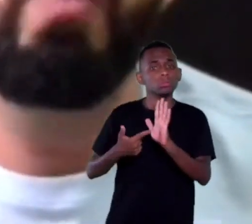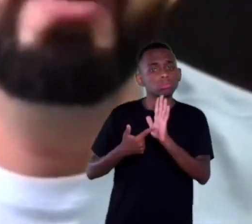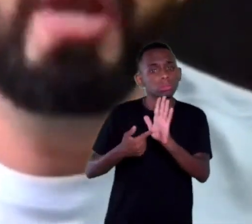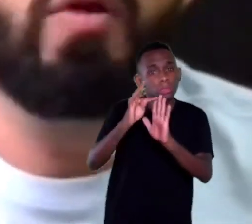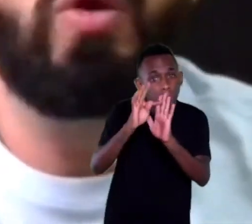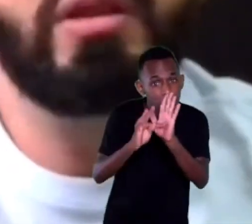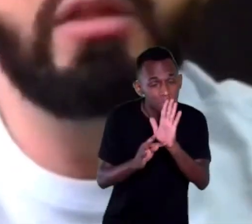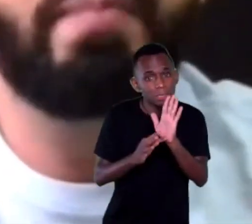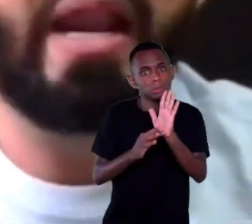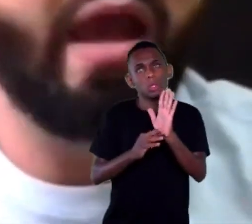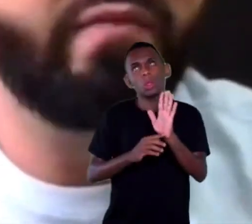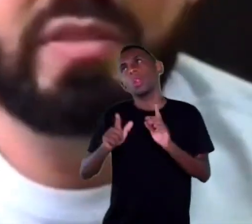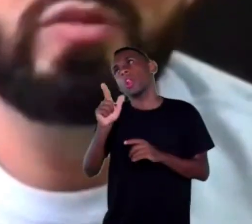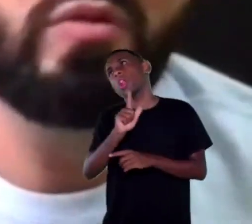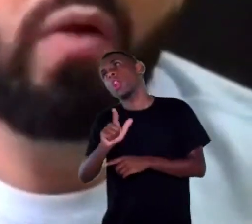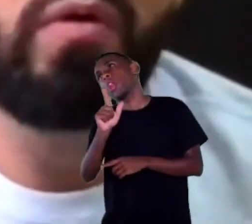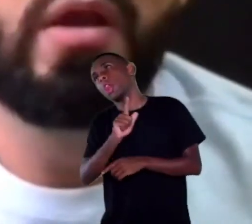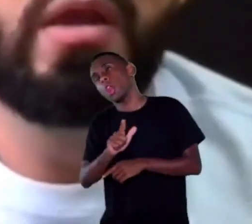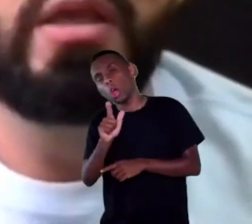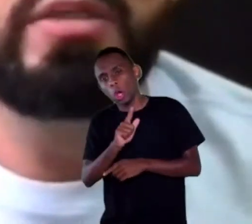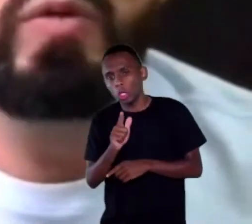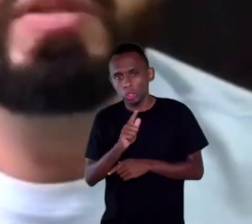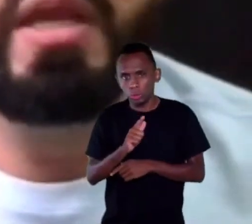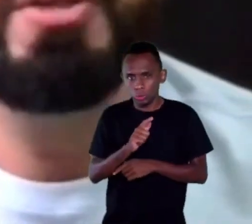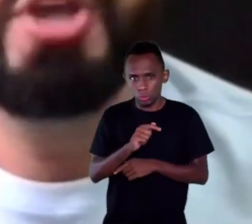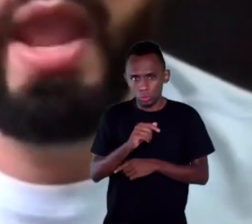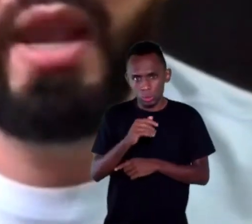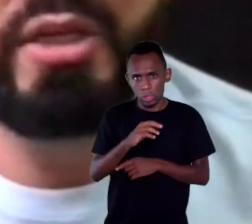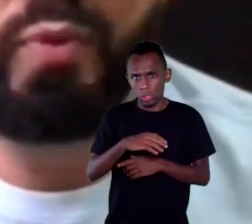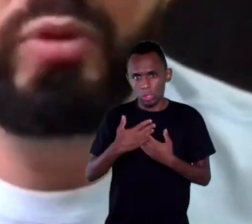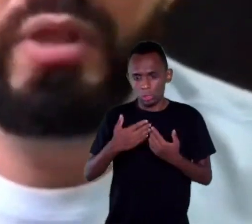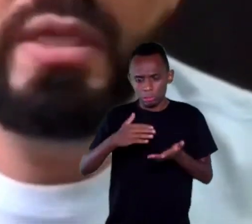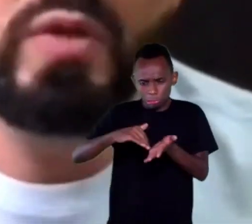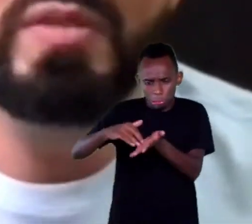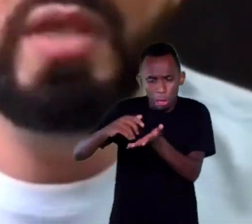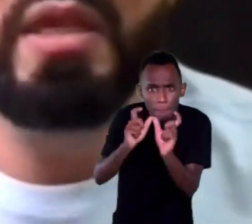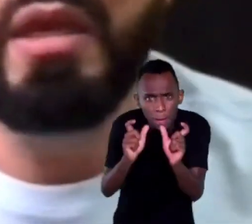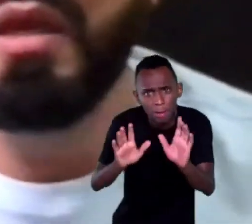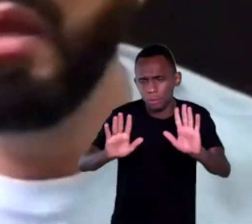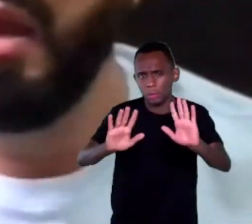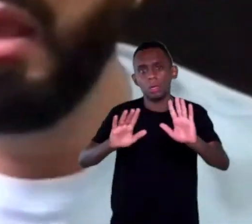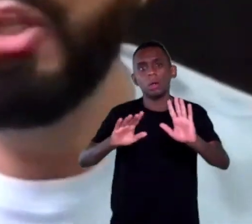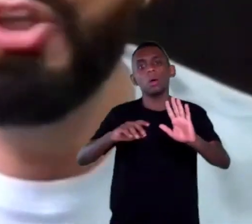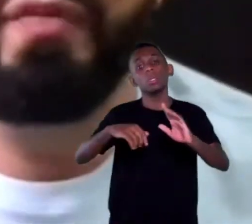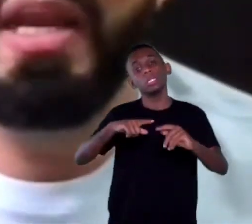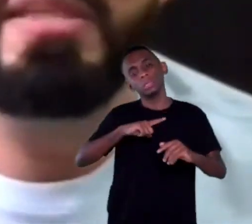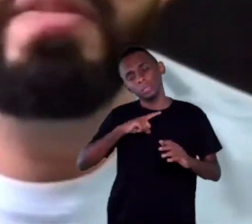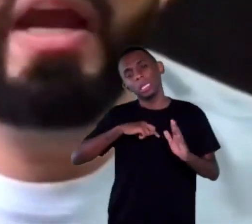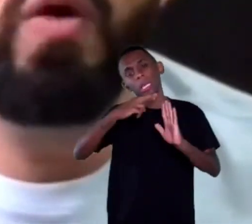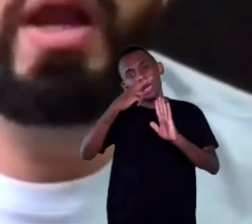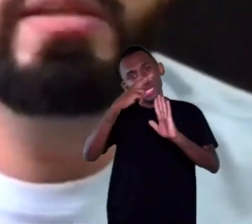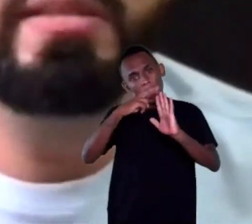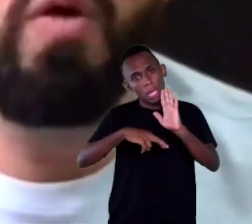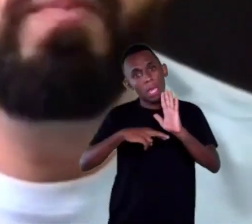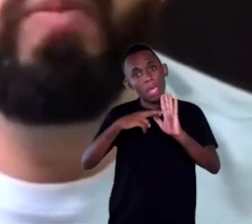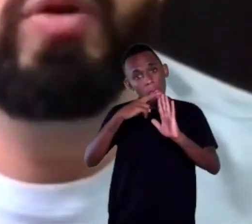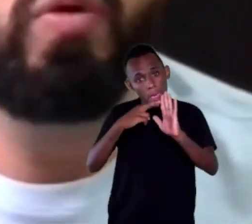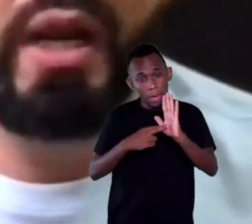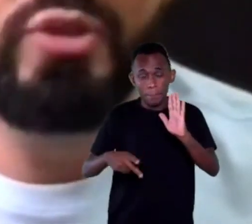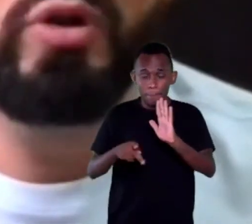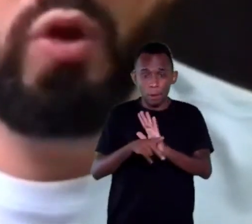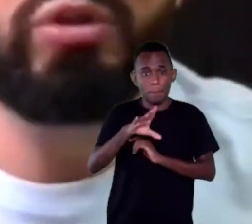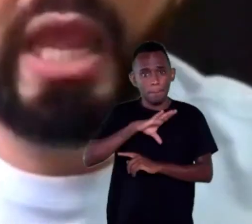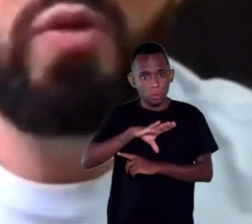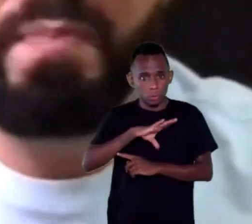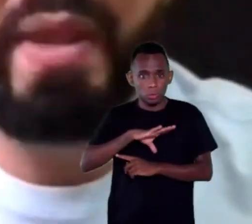usei o meu linguajar cortando palavras, isso não. Isso eu sei de regras de português, eu sei que, indiferente se vai alcançar um